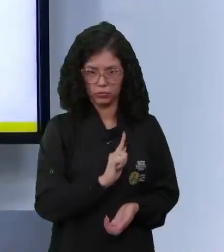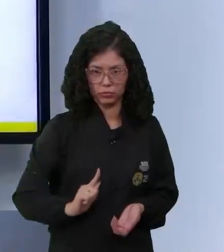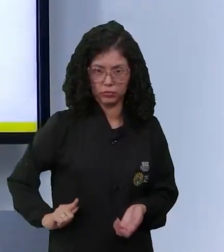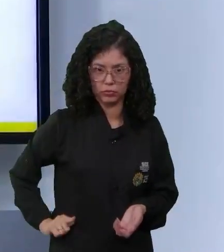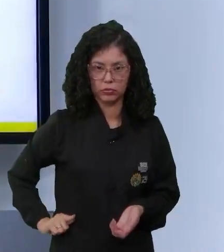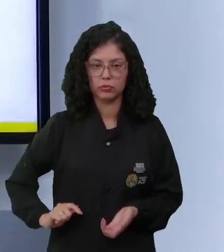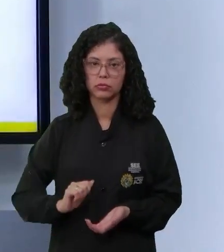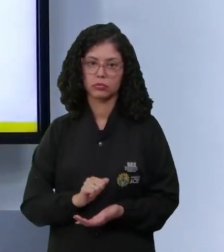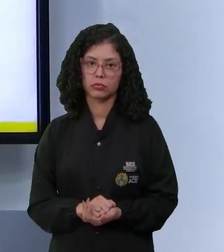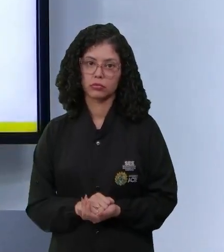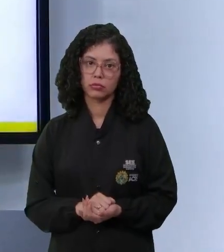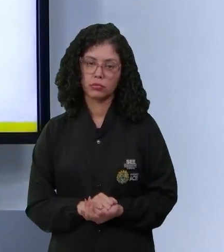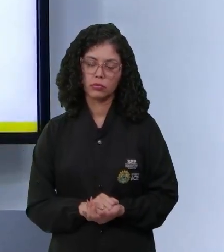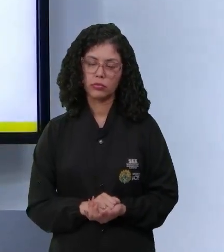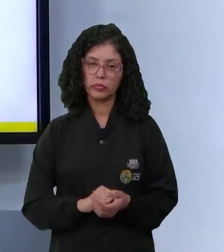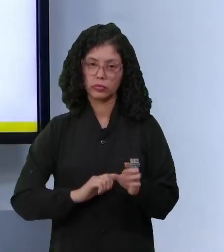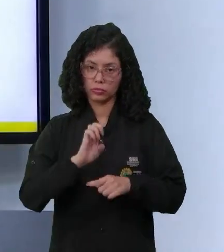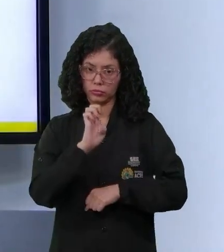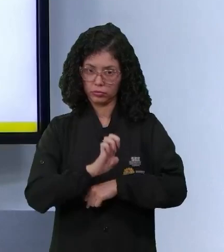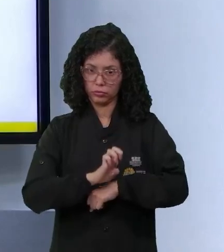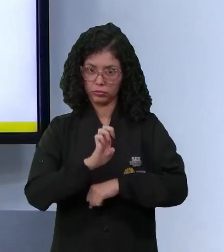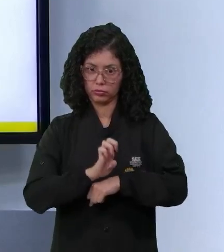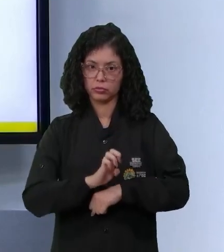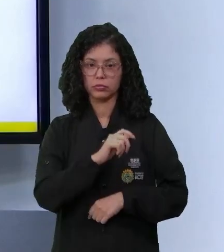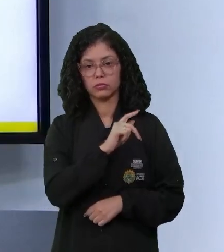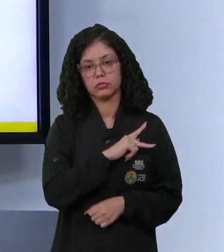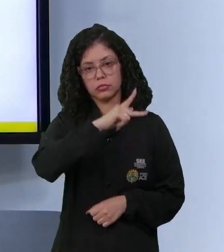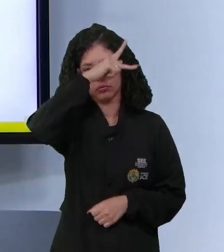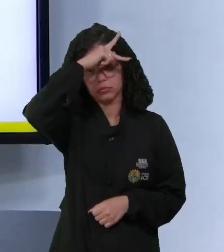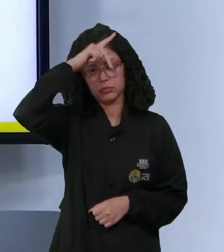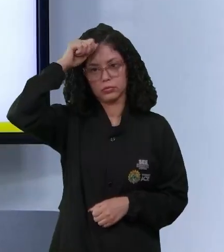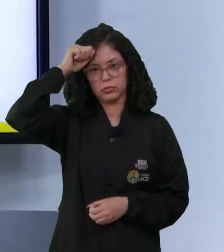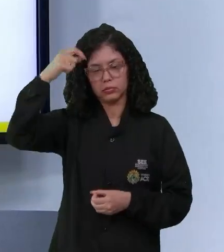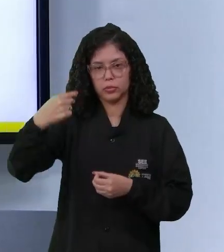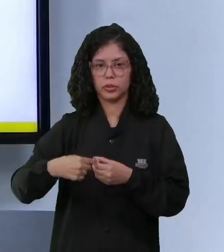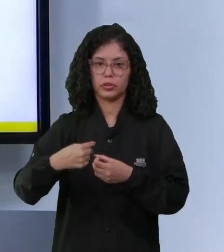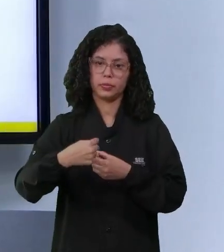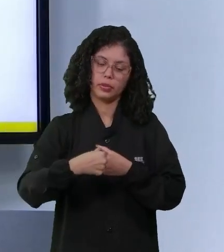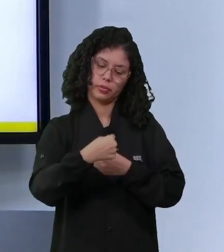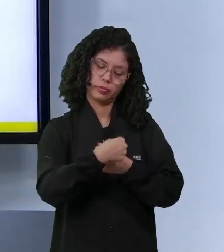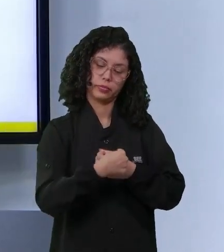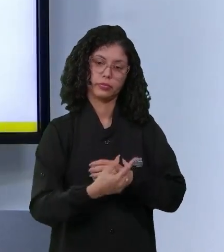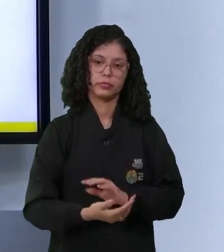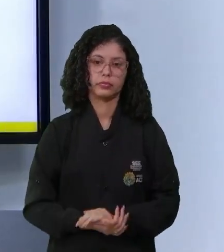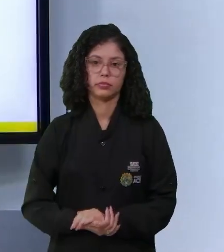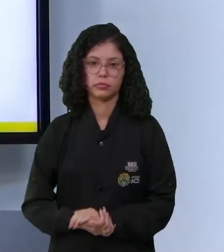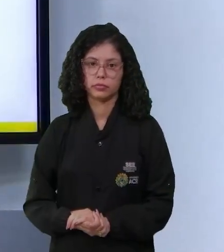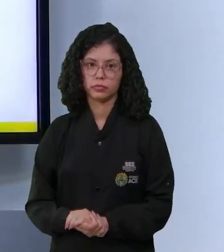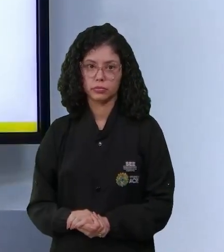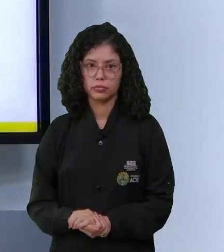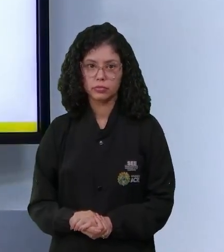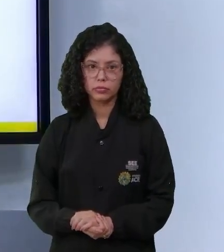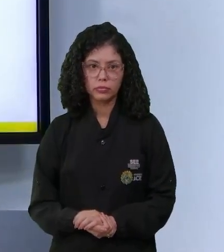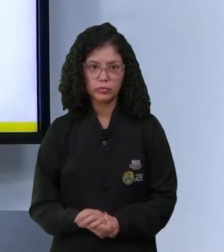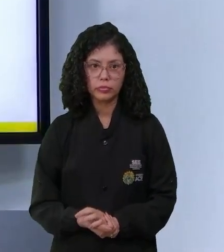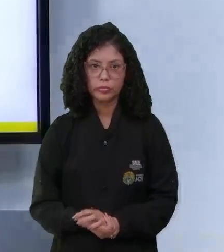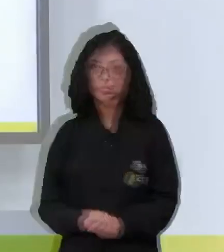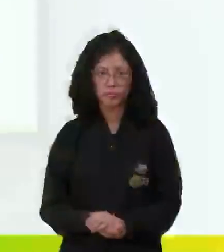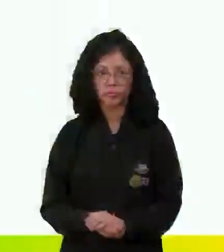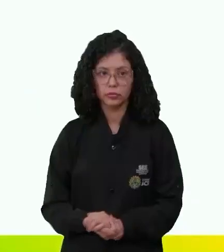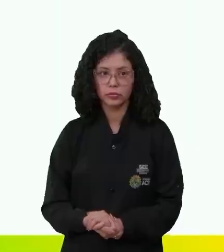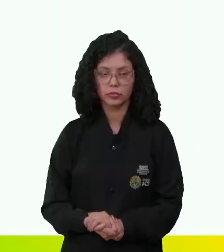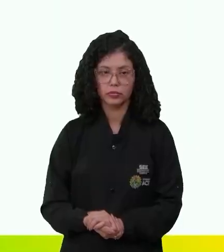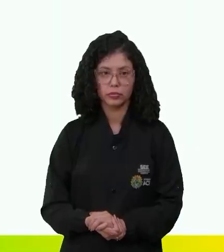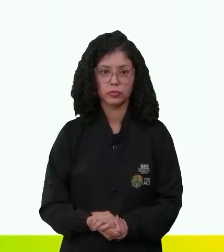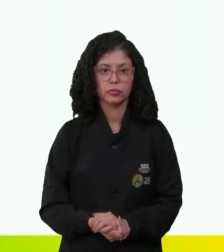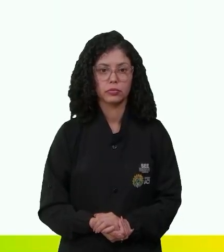Os governadores a nível estadual e os prefeitos a nível municipal. Continuando, para concluir a